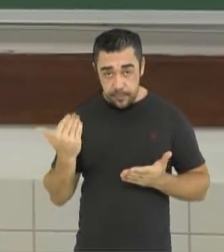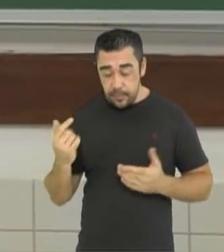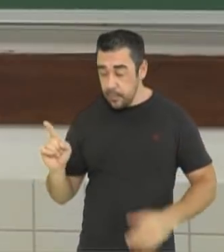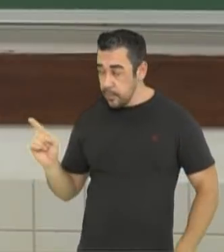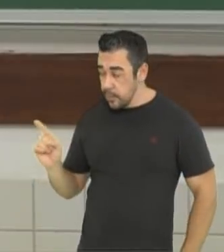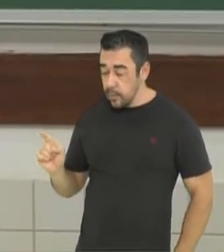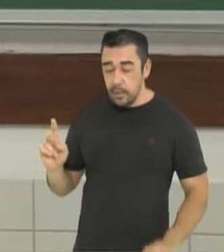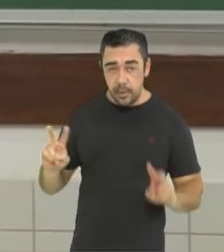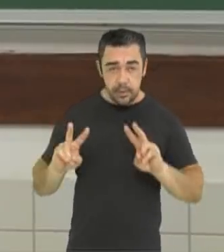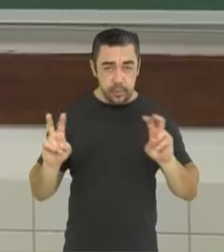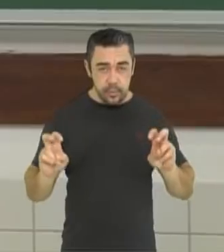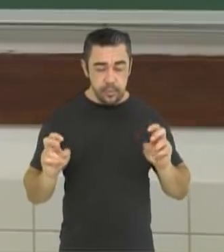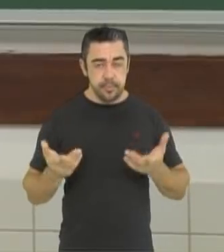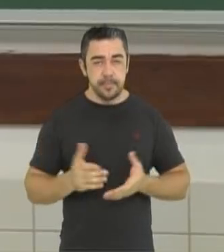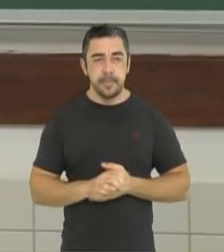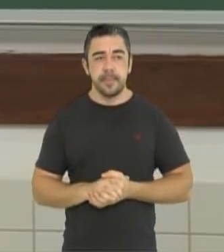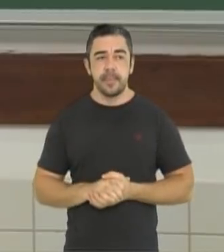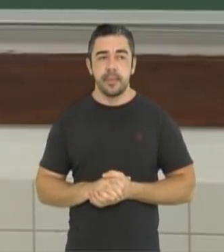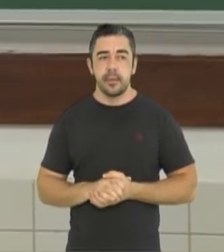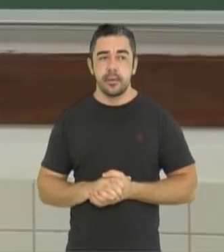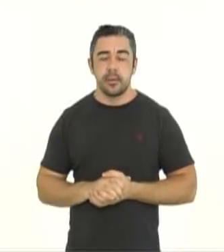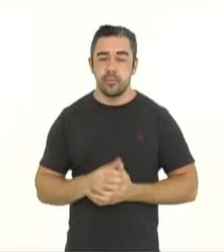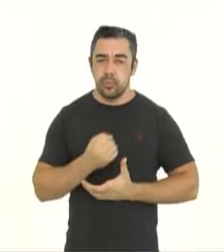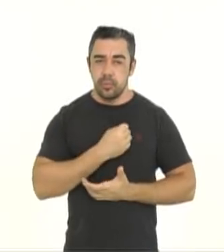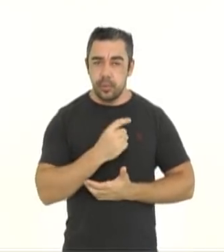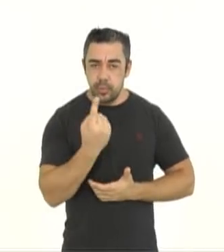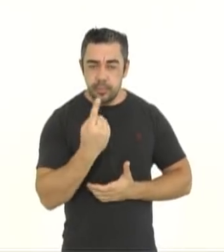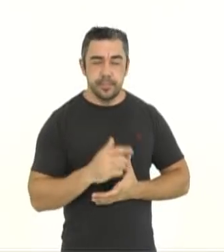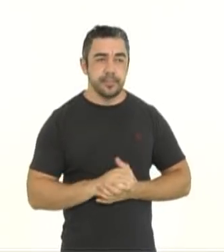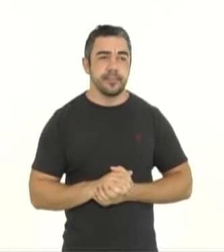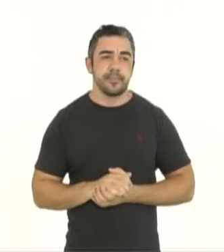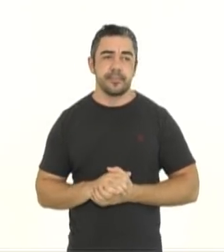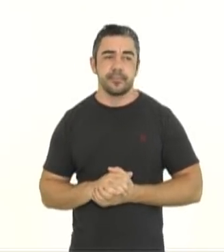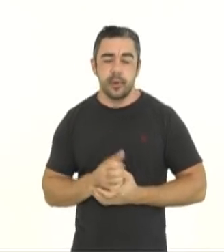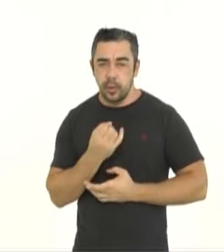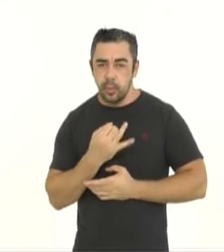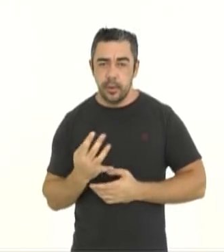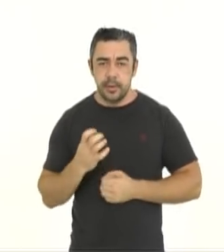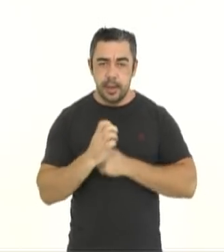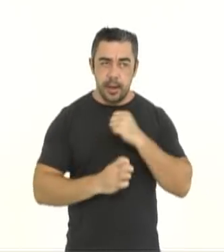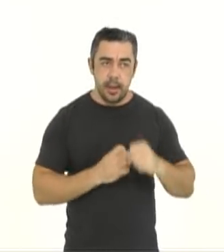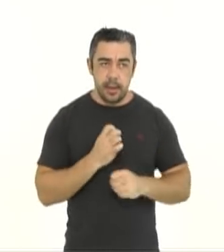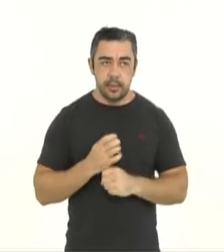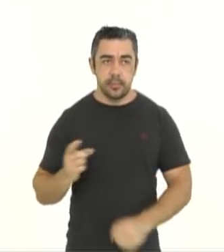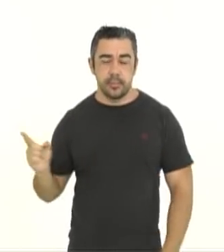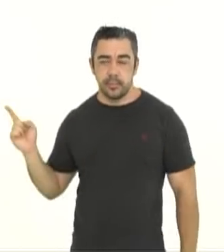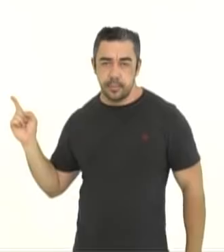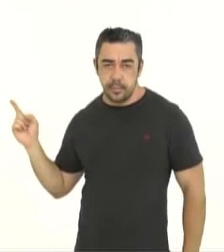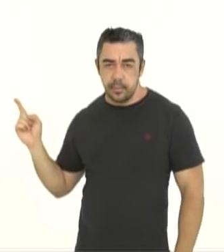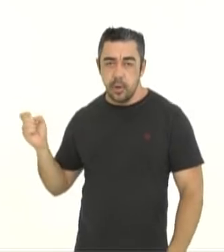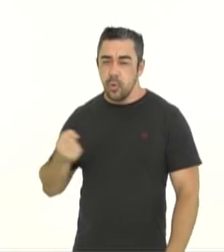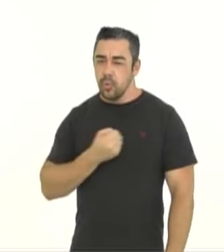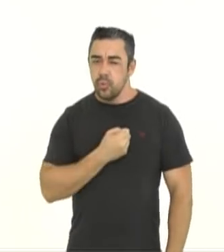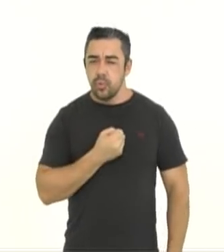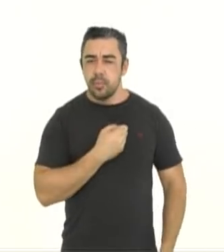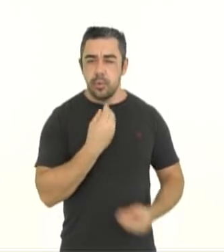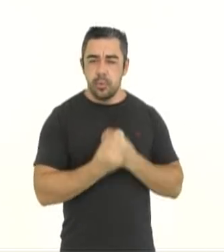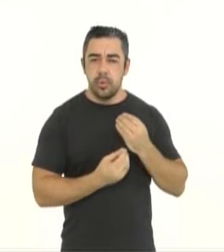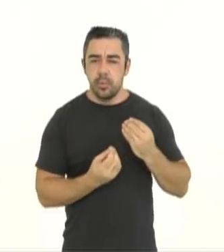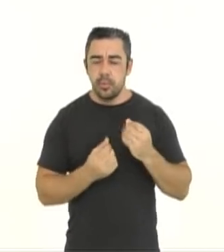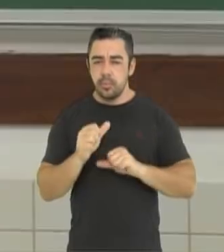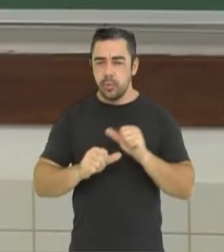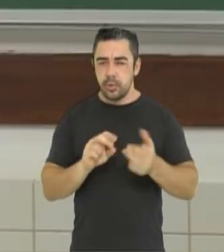sobre esse assunto na notação científica. Então, número 1. A carga de um elétron é, e esse número em notação científica